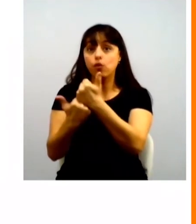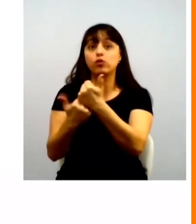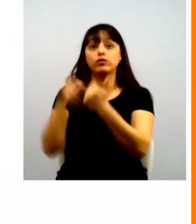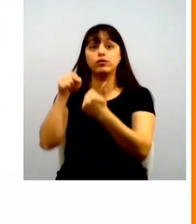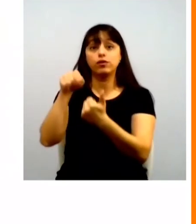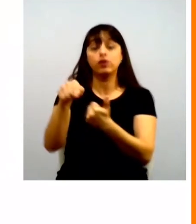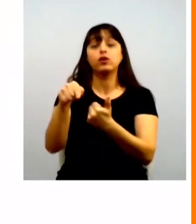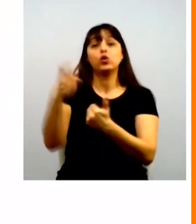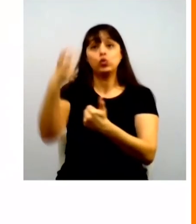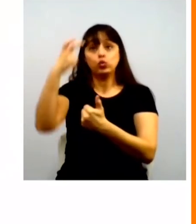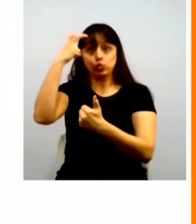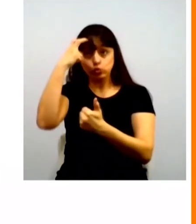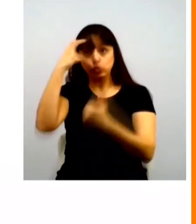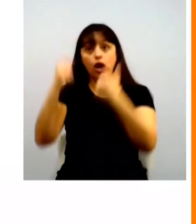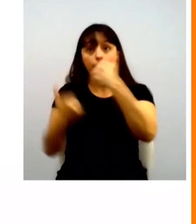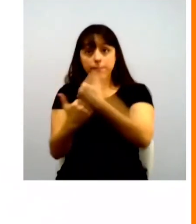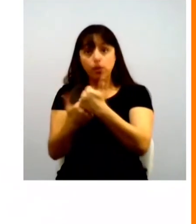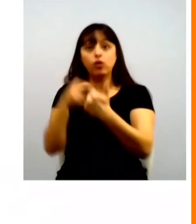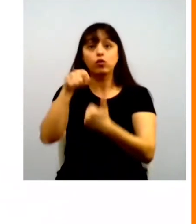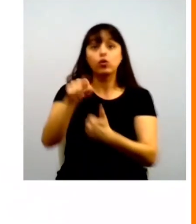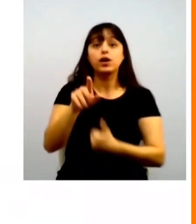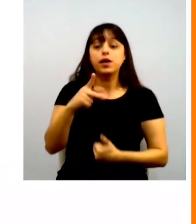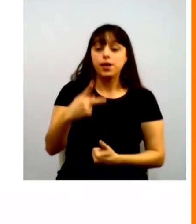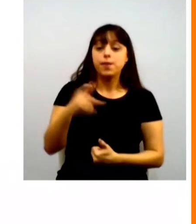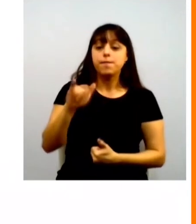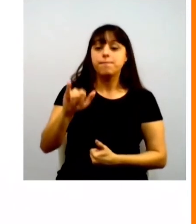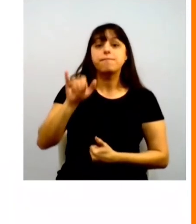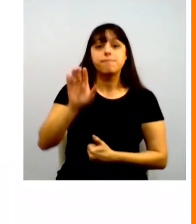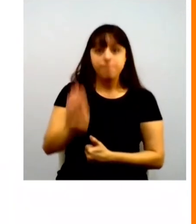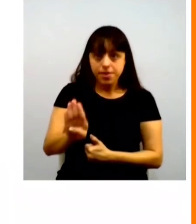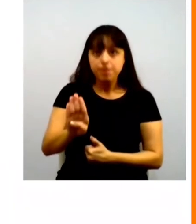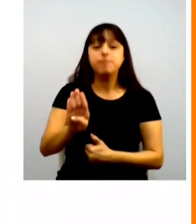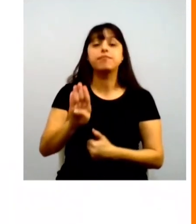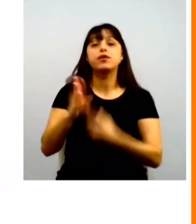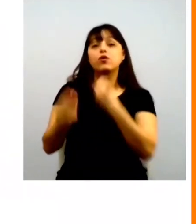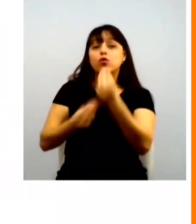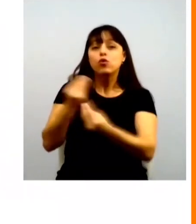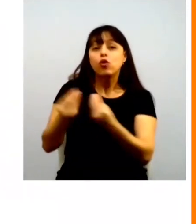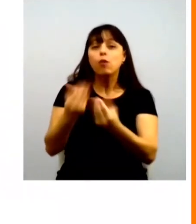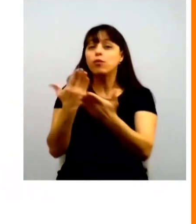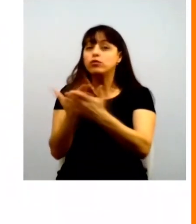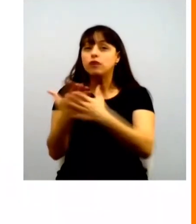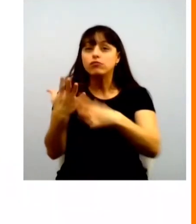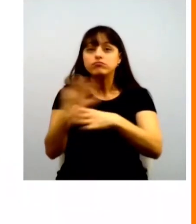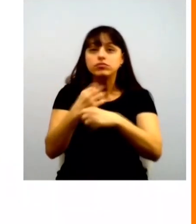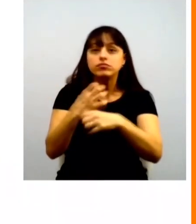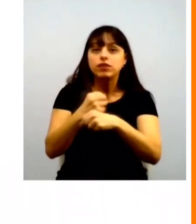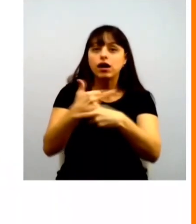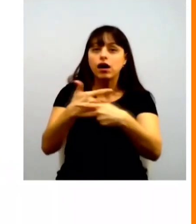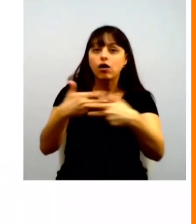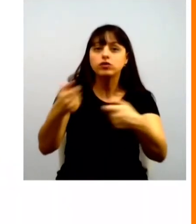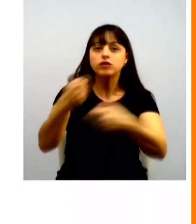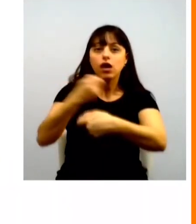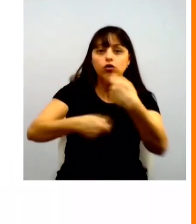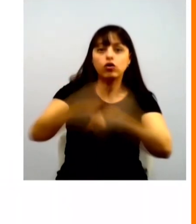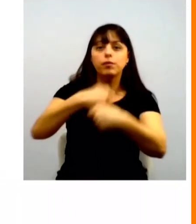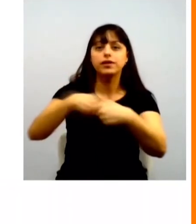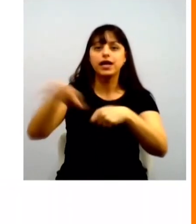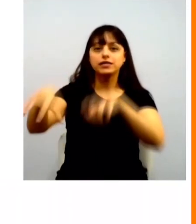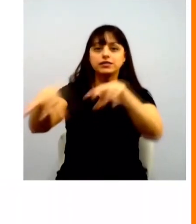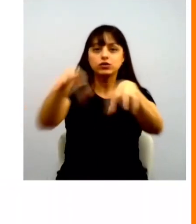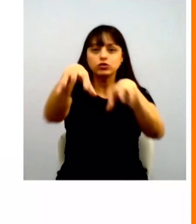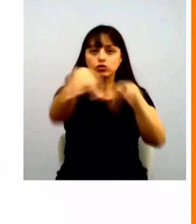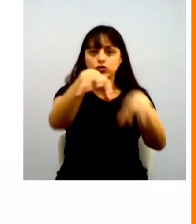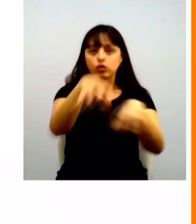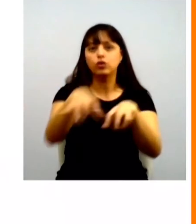satélites de cultura, que era uma forma de estudiar a relação da cultura com outros sectores, contas satélites que